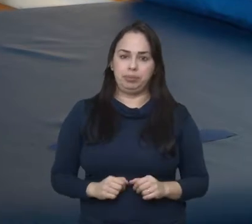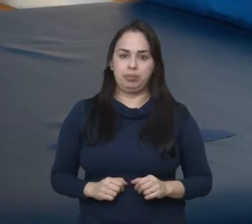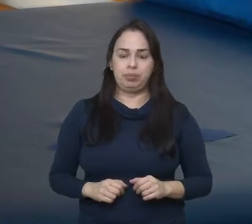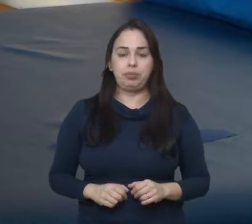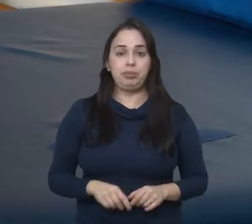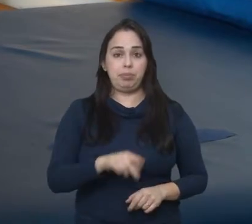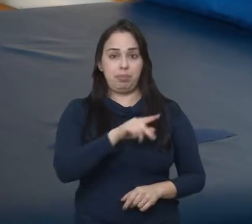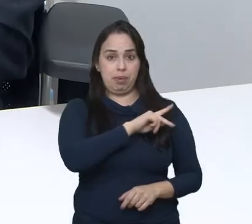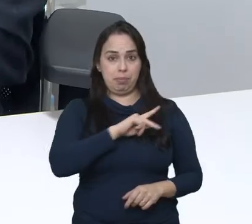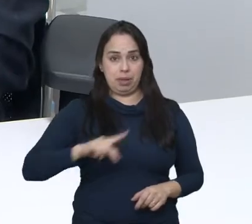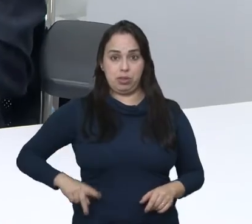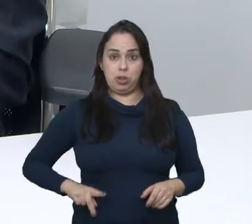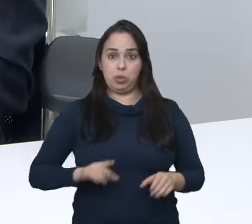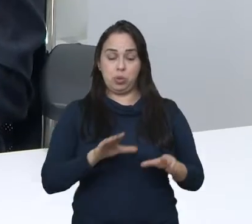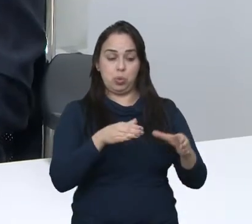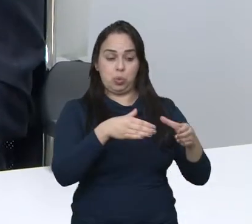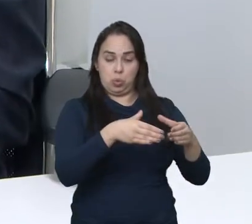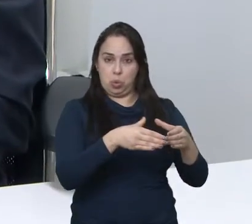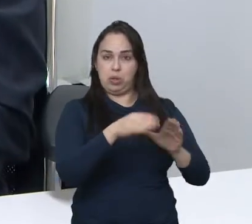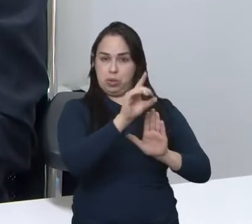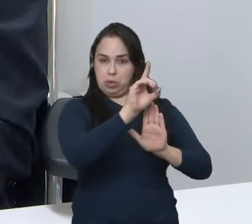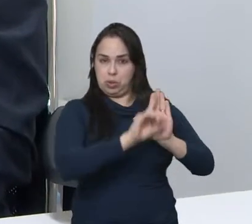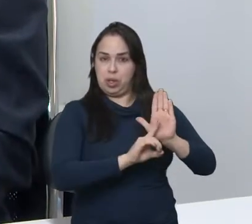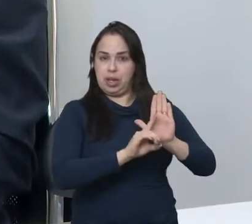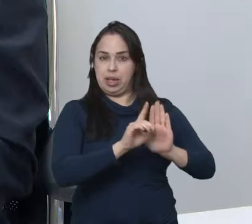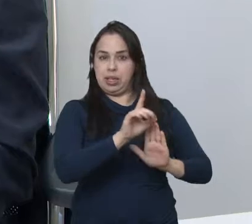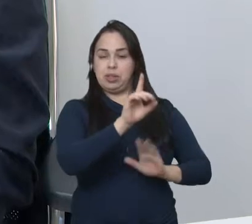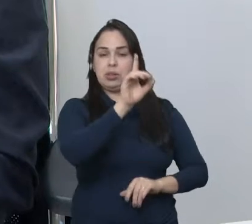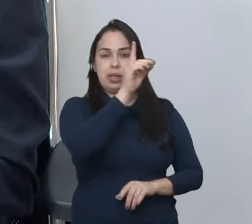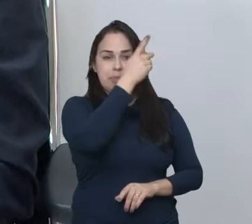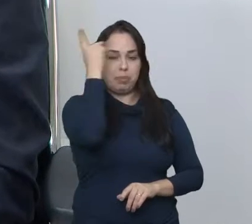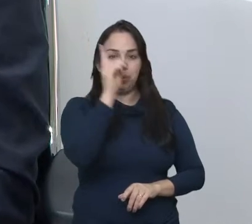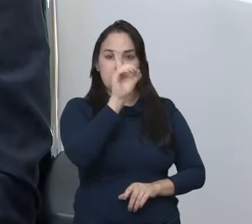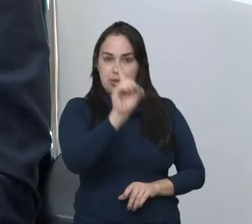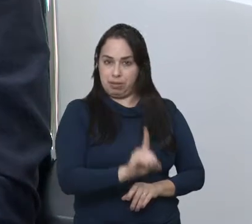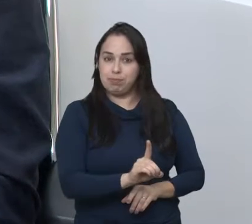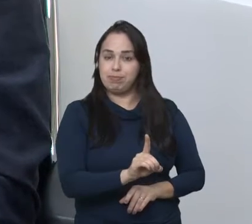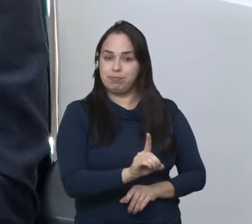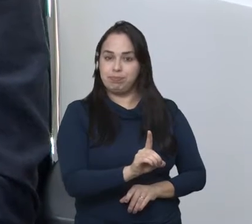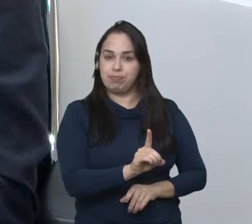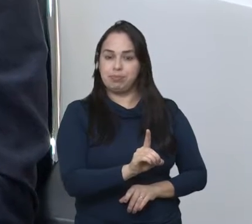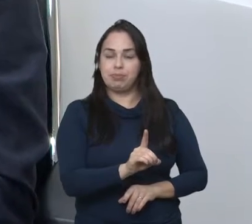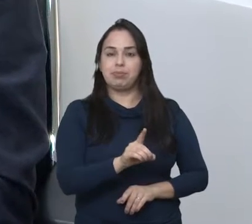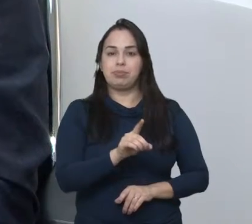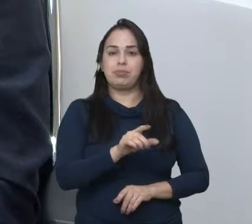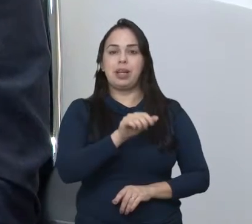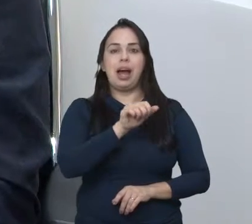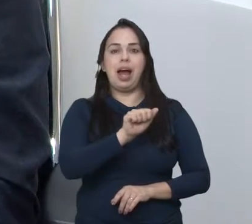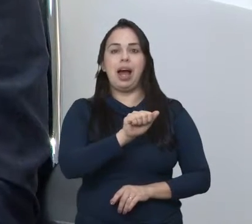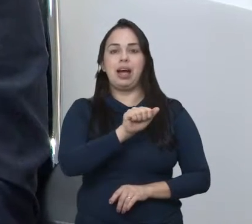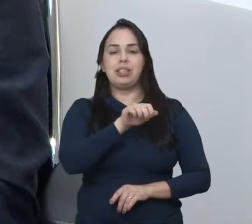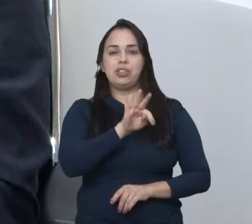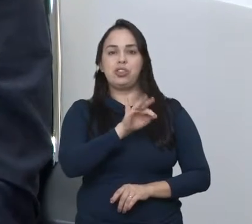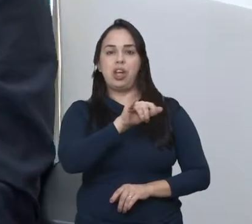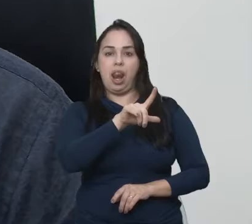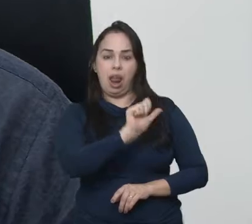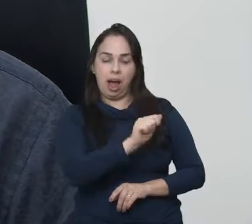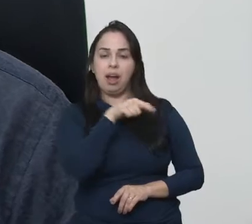bom, mas infelizmente ainda não conseguiu. Como eu te falei, é referente às rampas, a calçadas,